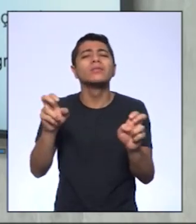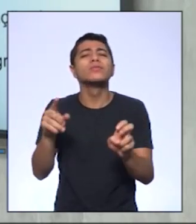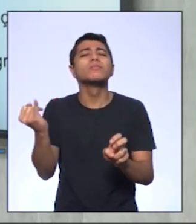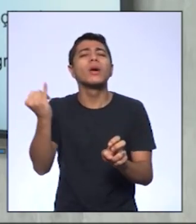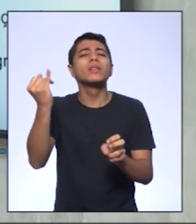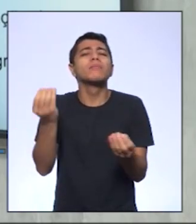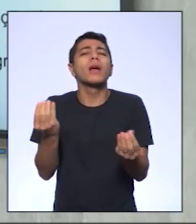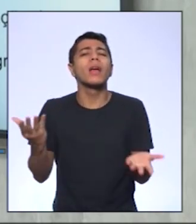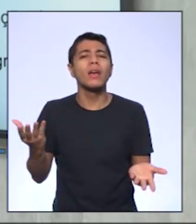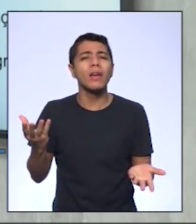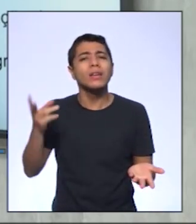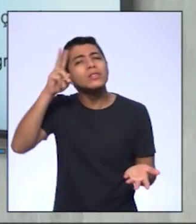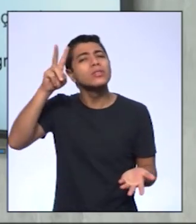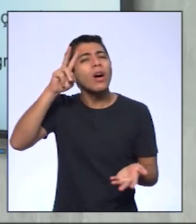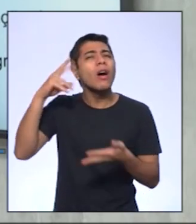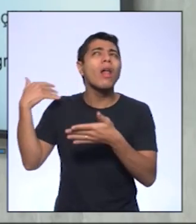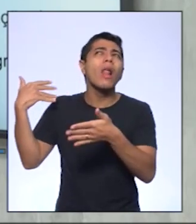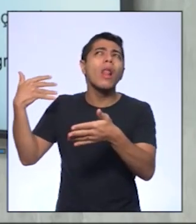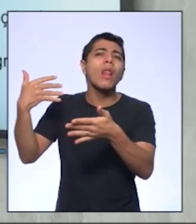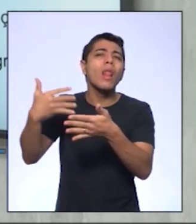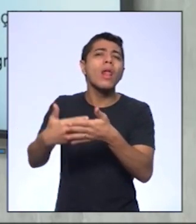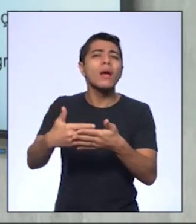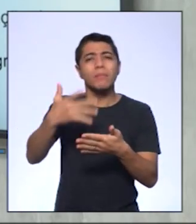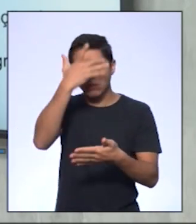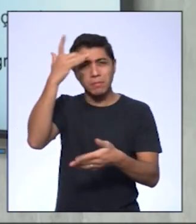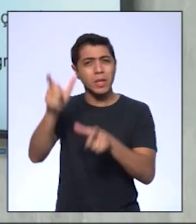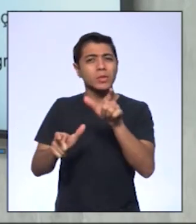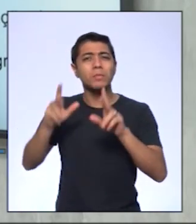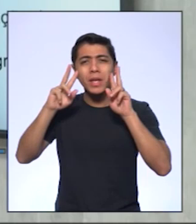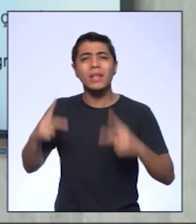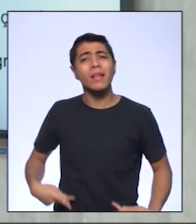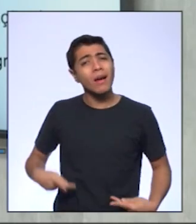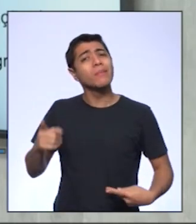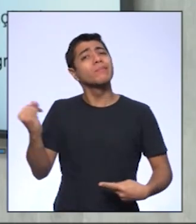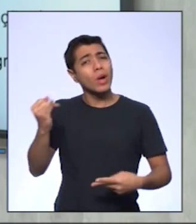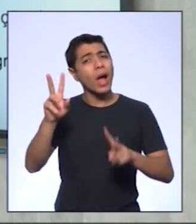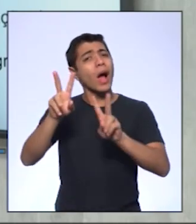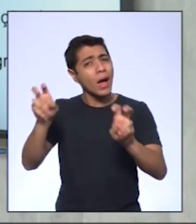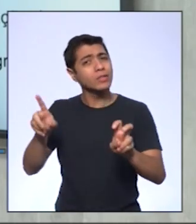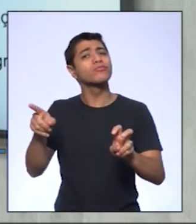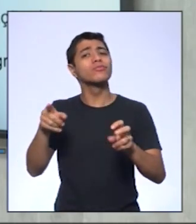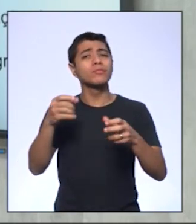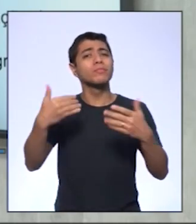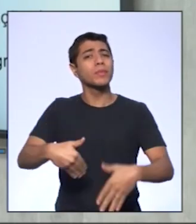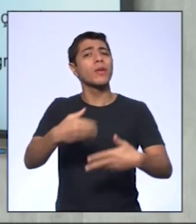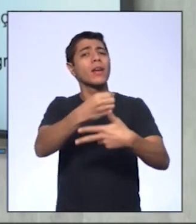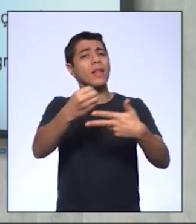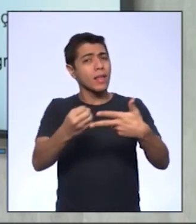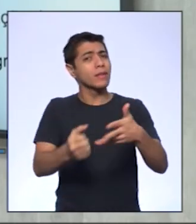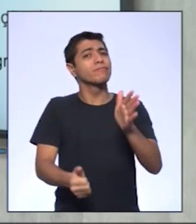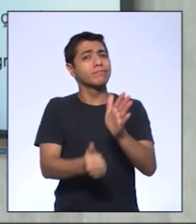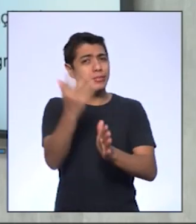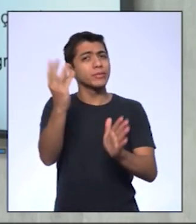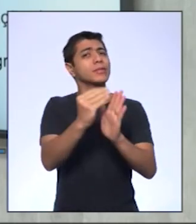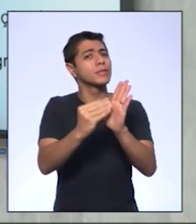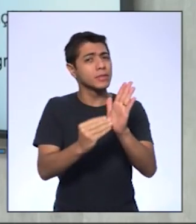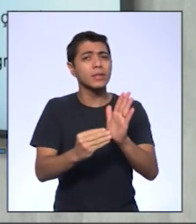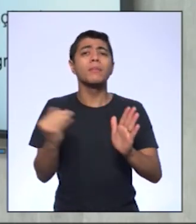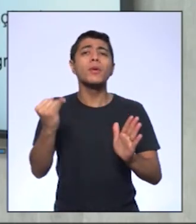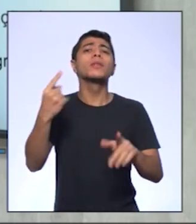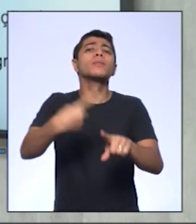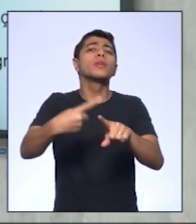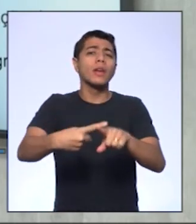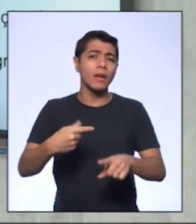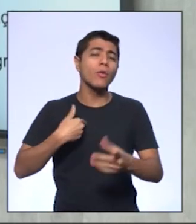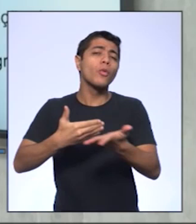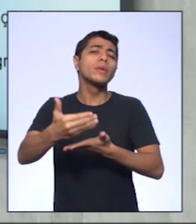Né? Por que eu tô te contando disso? Por que cai tanto no Enem? Mano, eu comecei minha aula falando que é um dos assuntos mais significativos do Enem. Que não falha. Eu vou fazer questão do ano